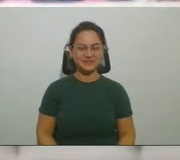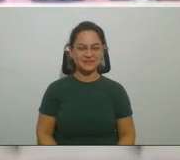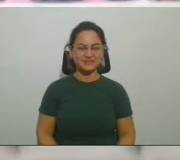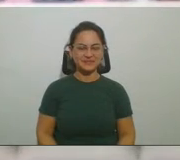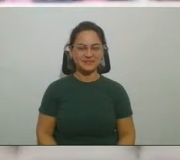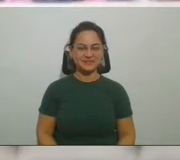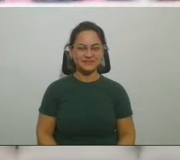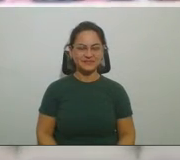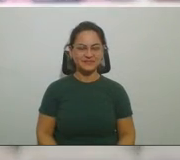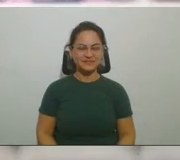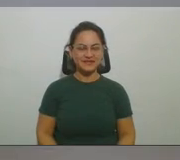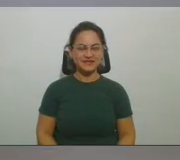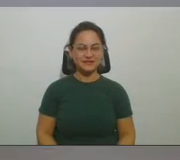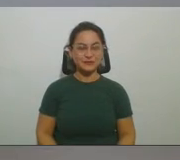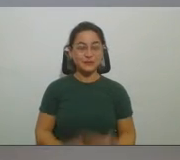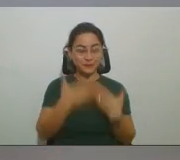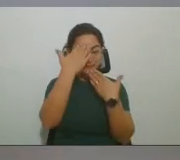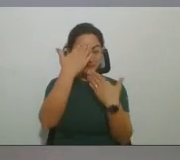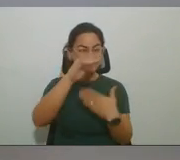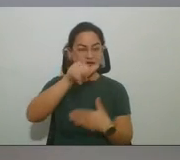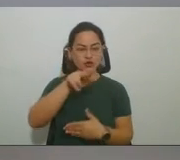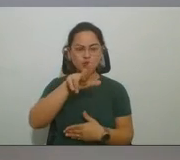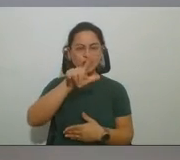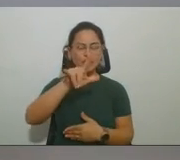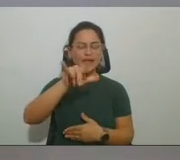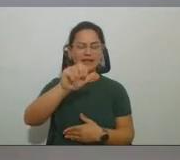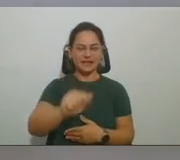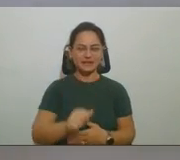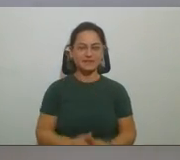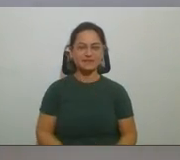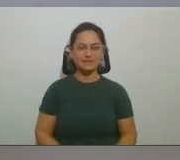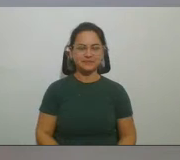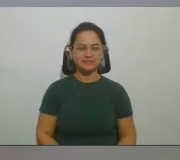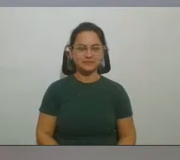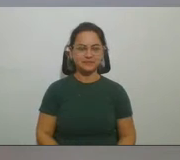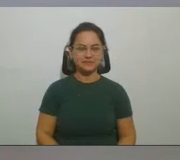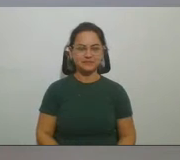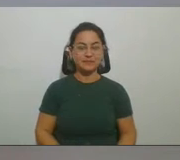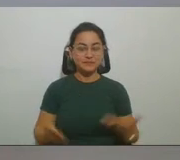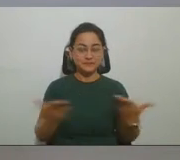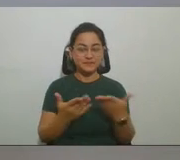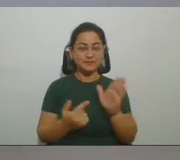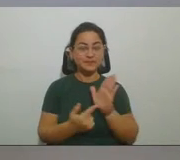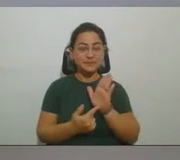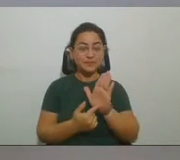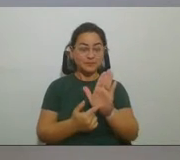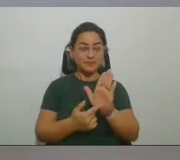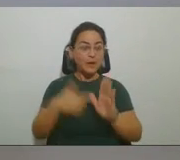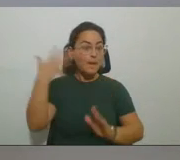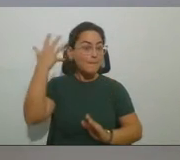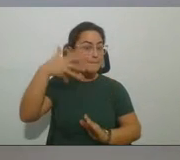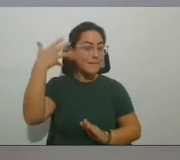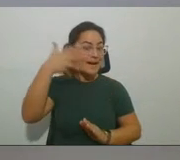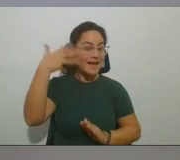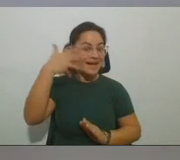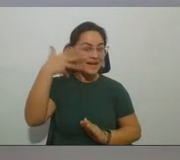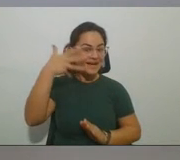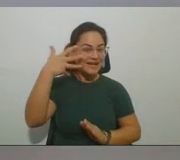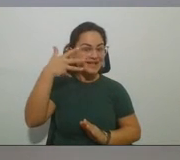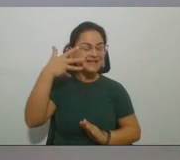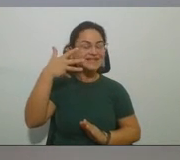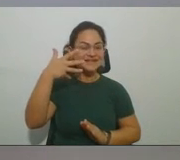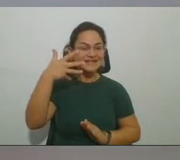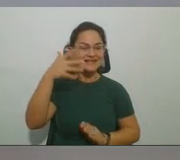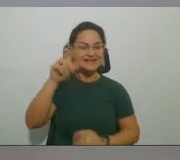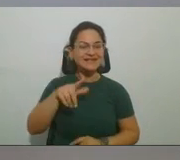Ok, muito obrigado, Júlia. Sem mais delongas, eu farei a apresentação da nossa palestrante, né, da nossa conferencista